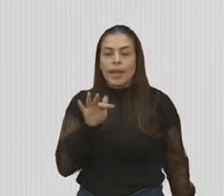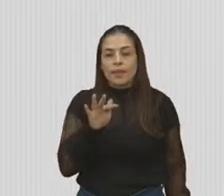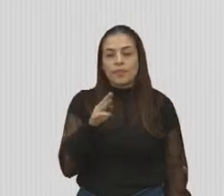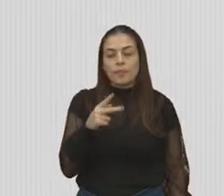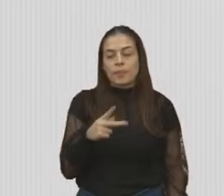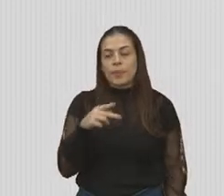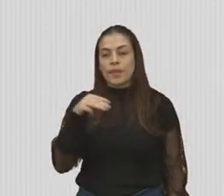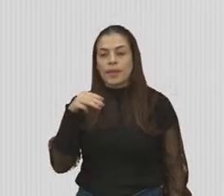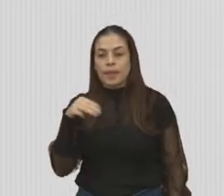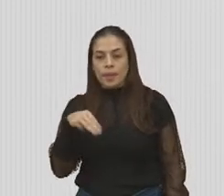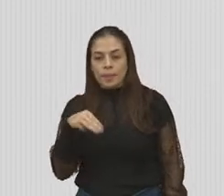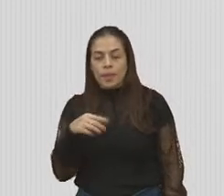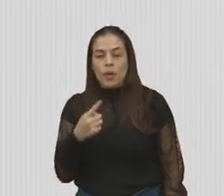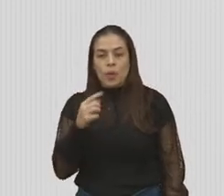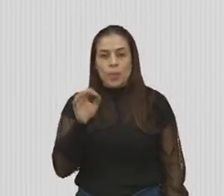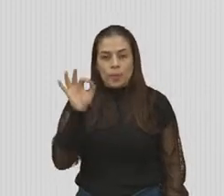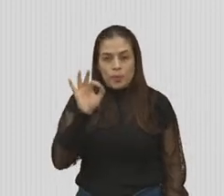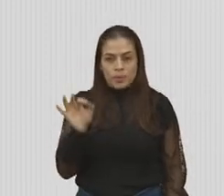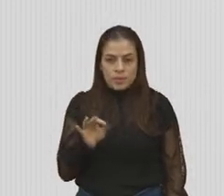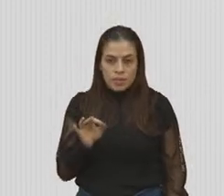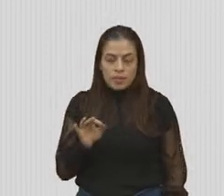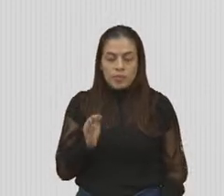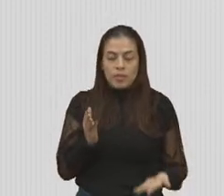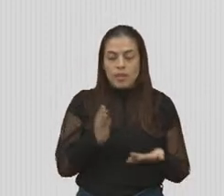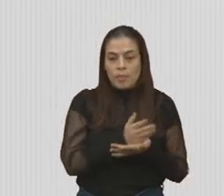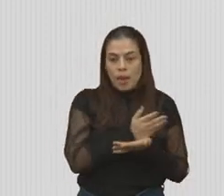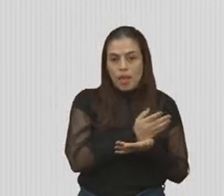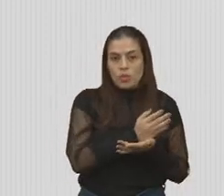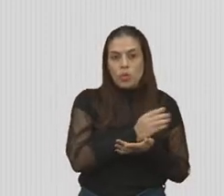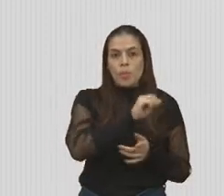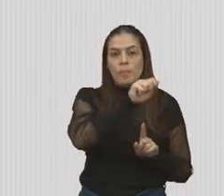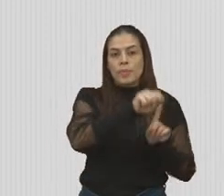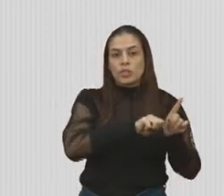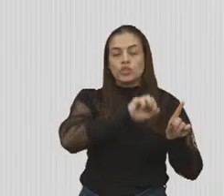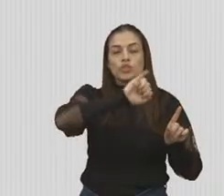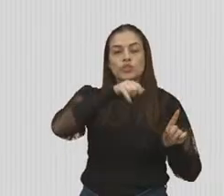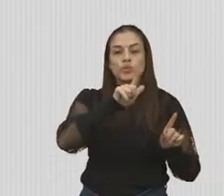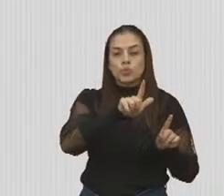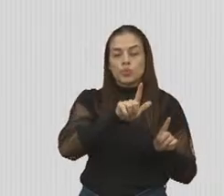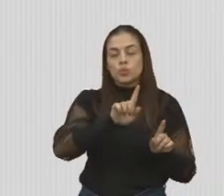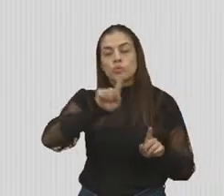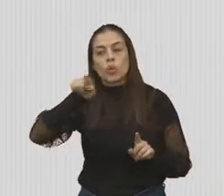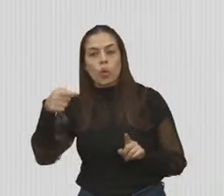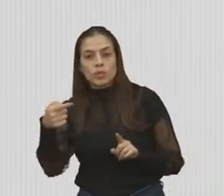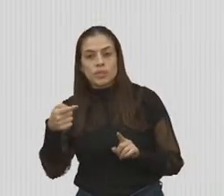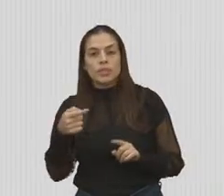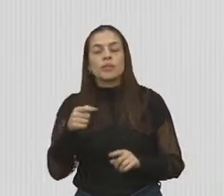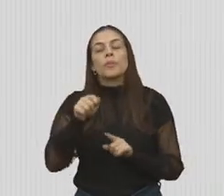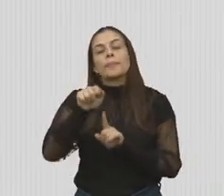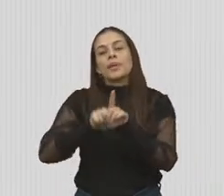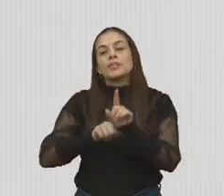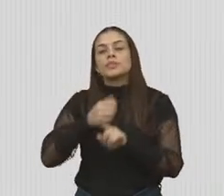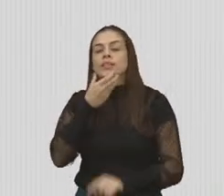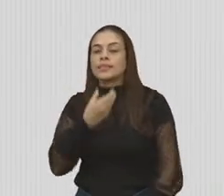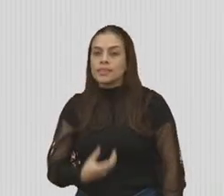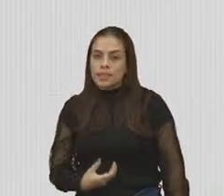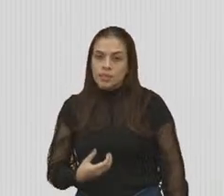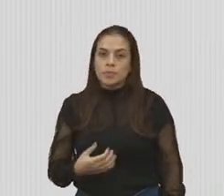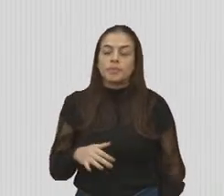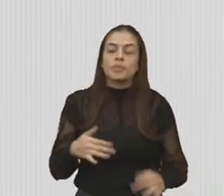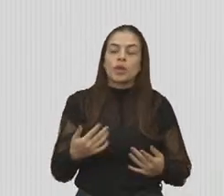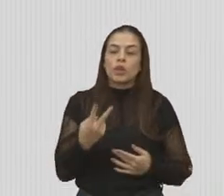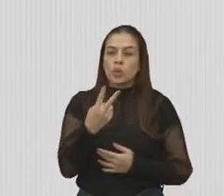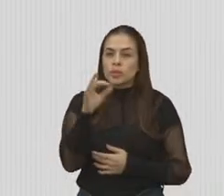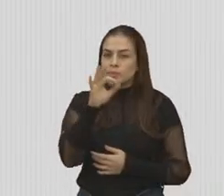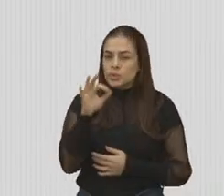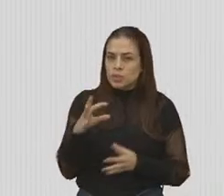vem fatiado em duas parcelas, julho e dezembro, que é de 15 milhões, em torno de 2% da receita total.